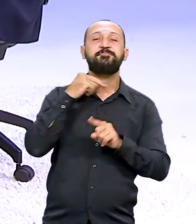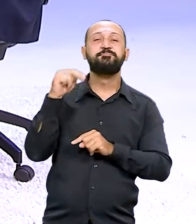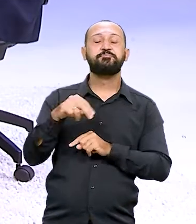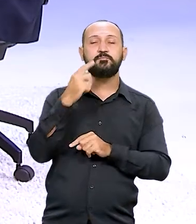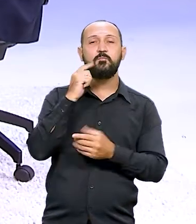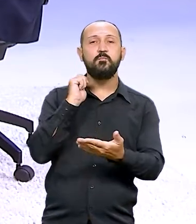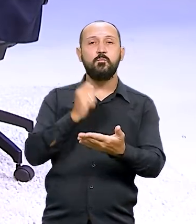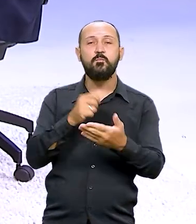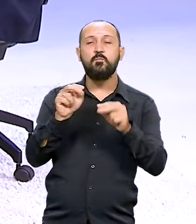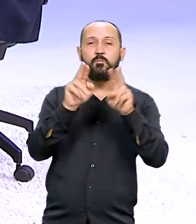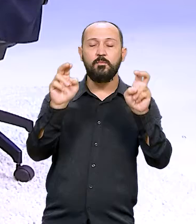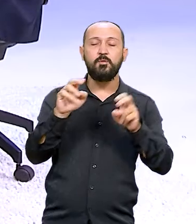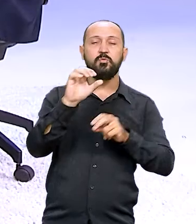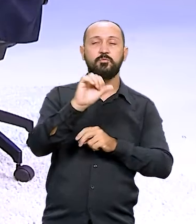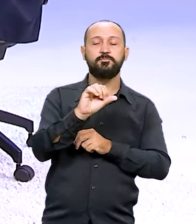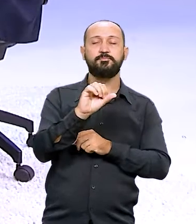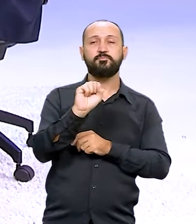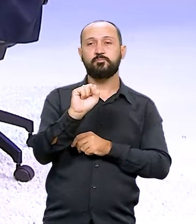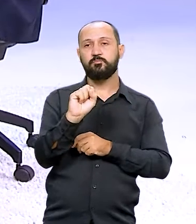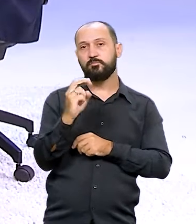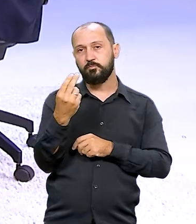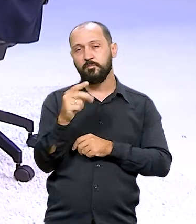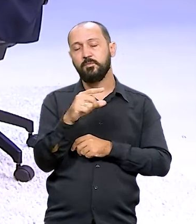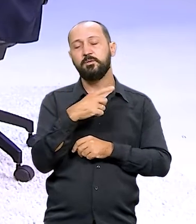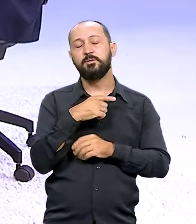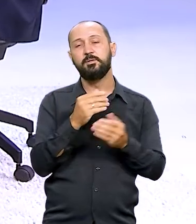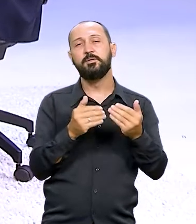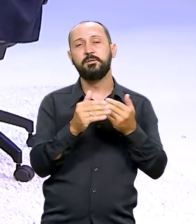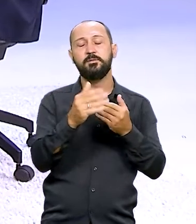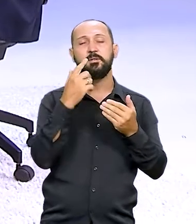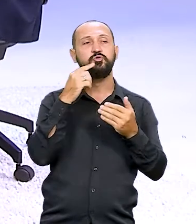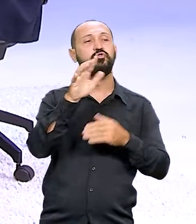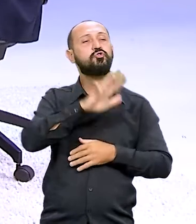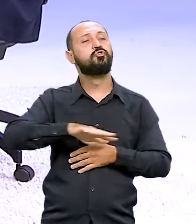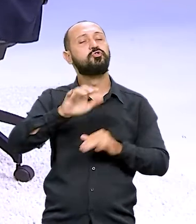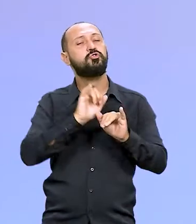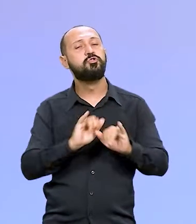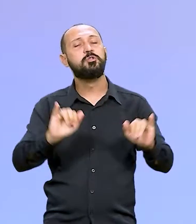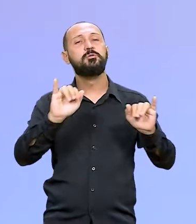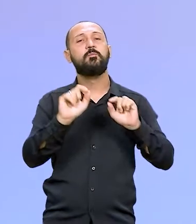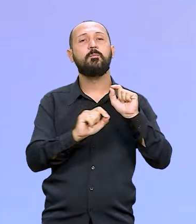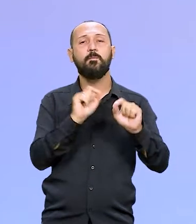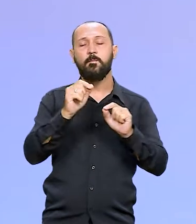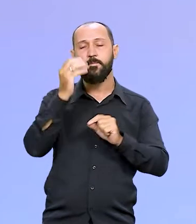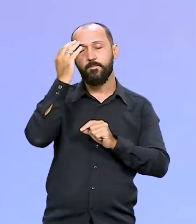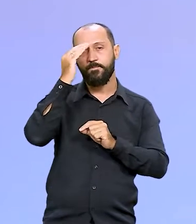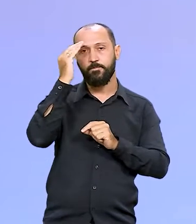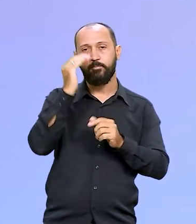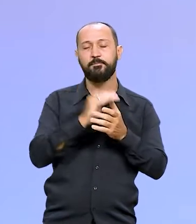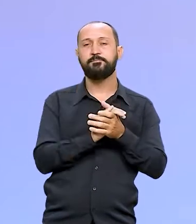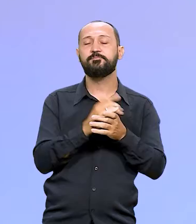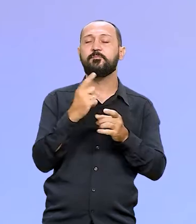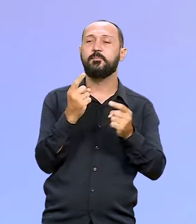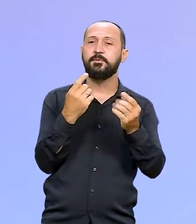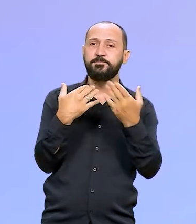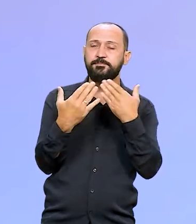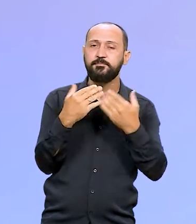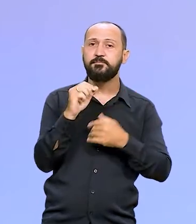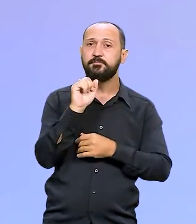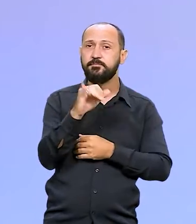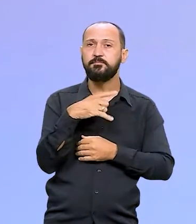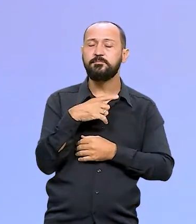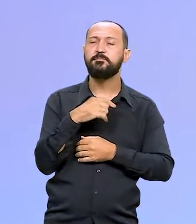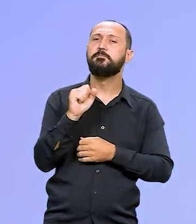ele acabou julgando o tema 982, que tomou aí repercussão geral. E o que ele entendeu? Existia uma